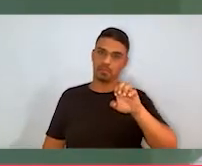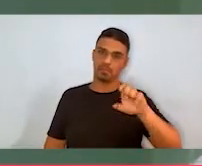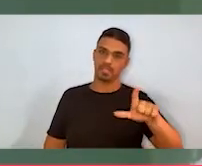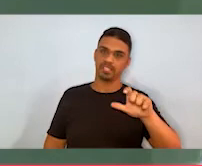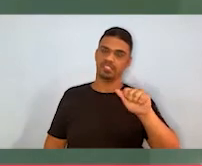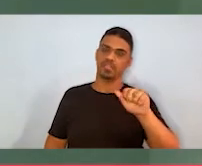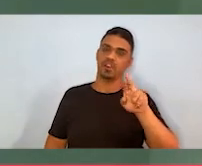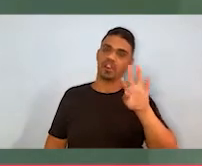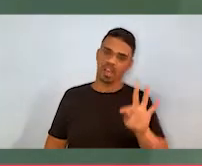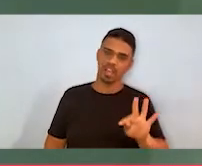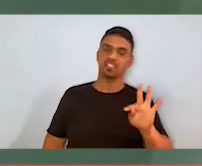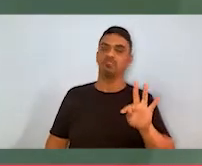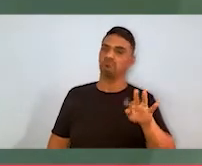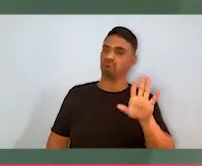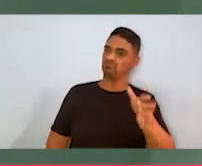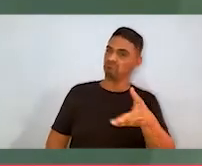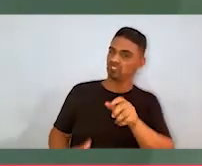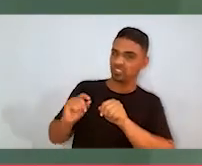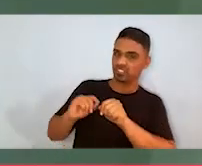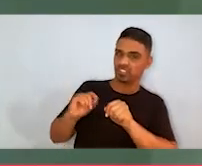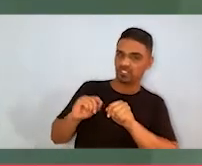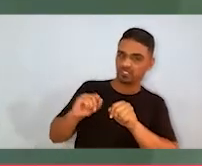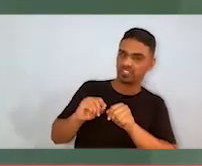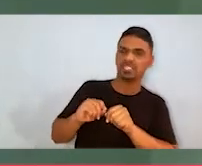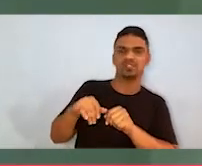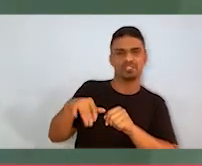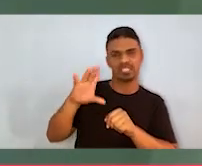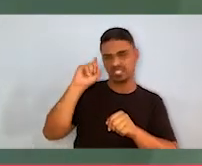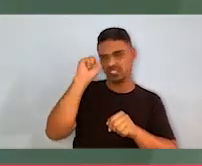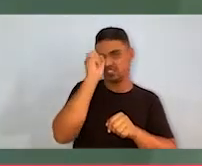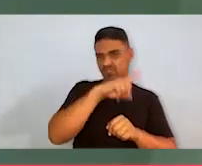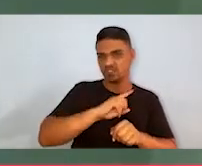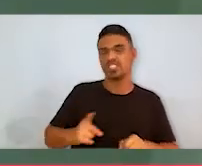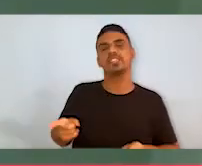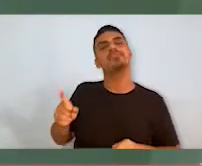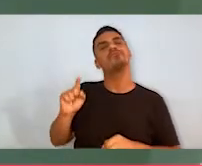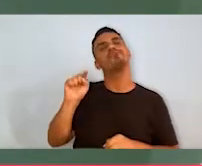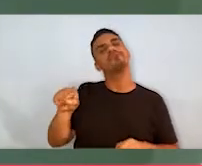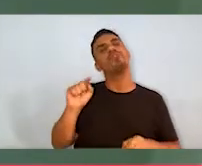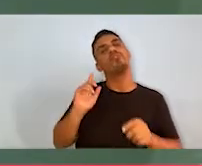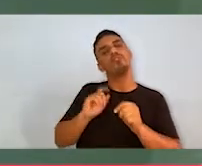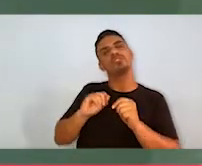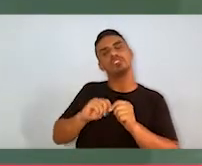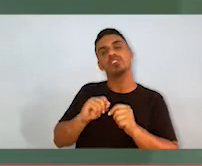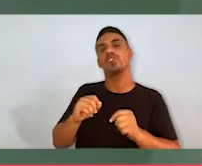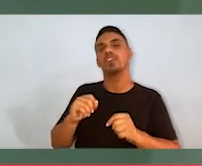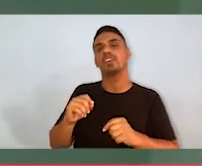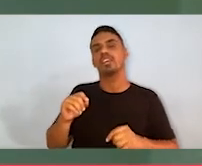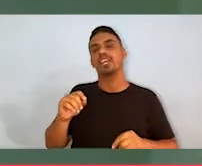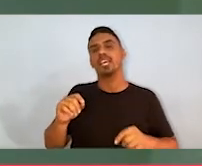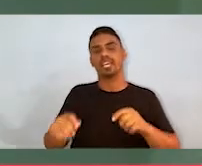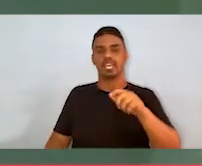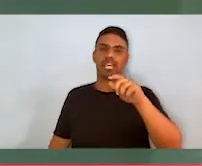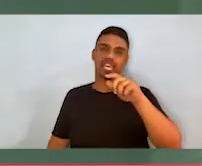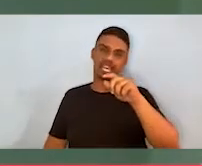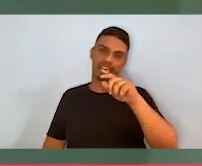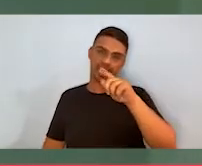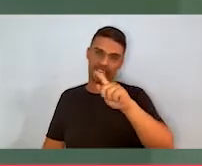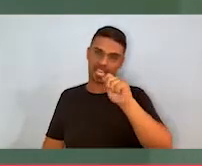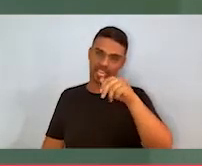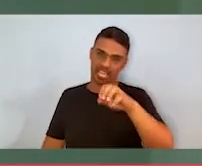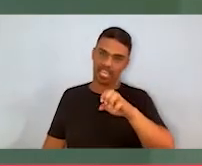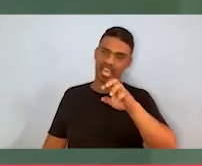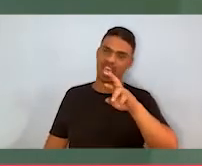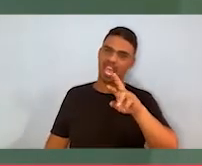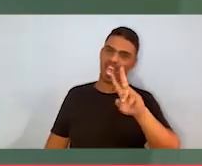comic com os sprites pequenininhos. Eu realmente fui pela rota mais difícil, que foi querer pegar a coisa e fazer o quadrinho, chamava Gear Heart, para uma